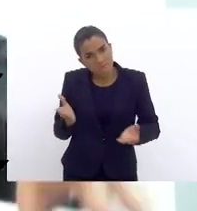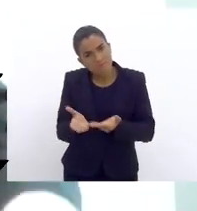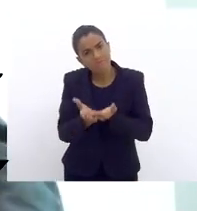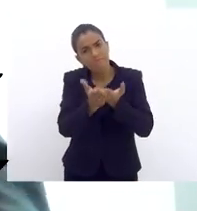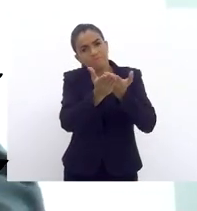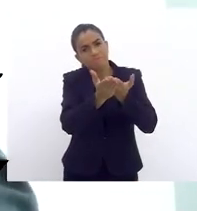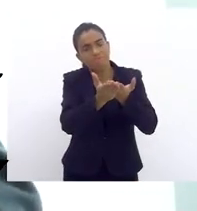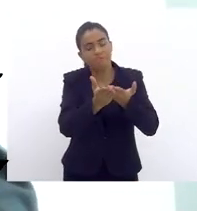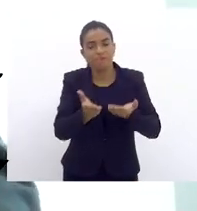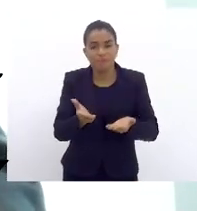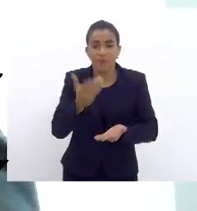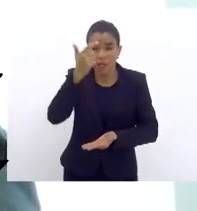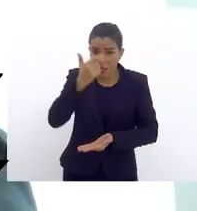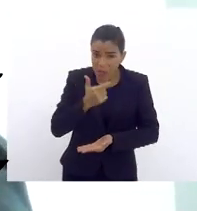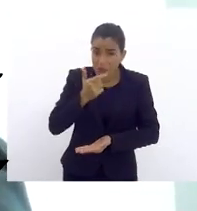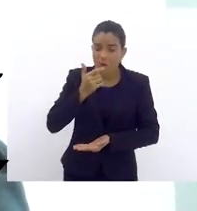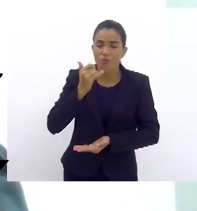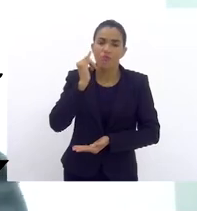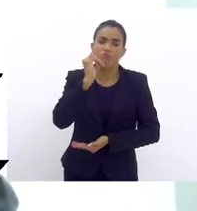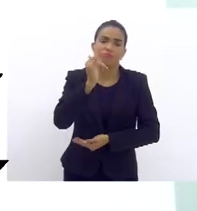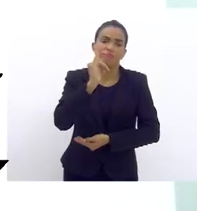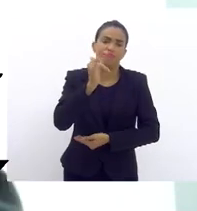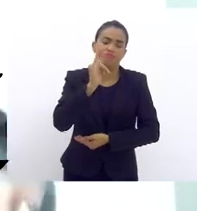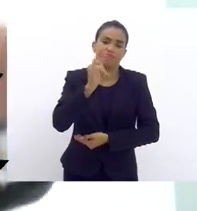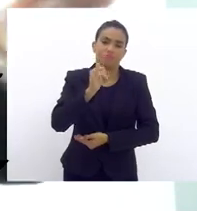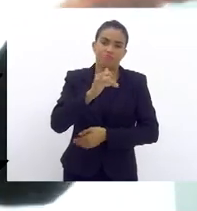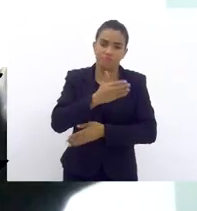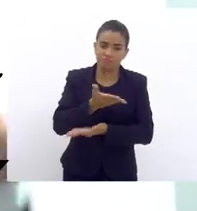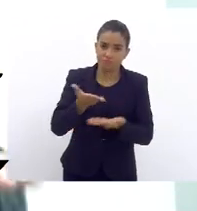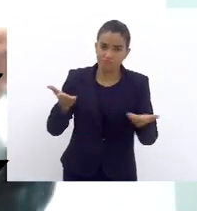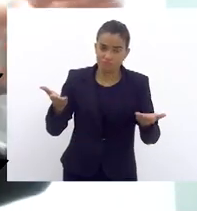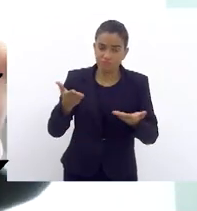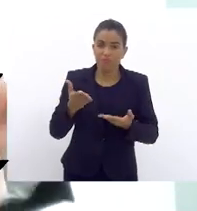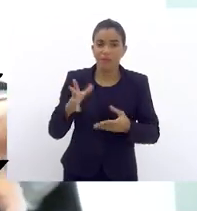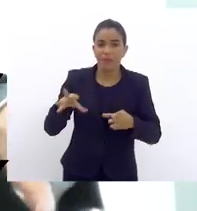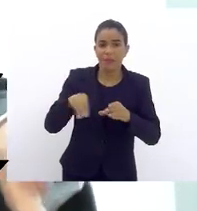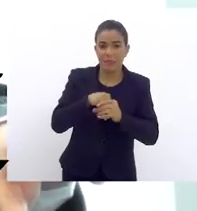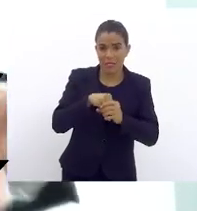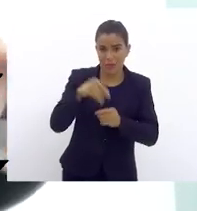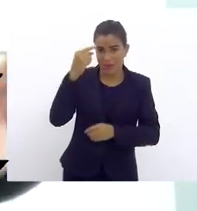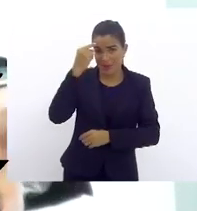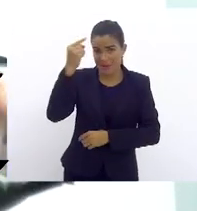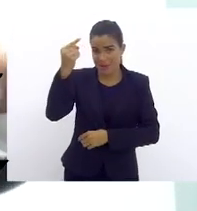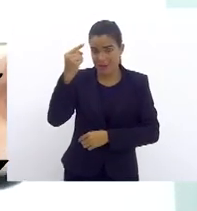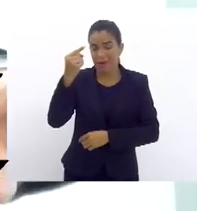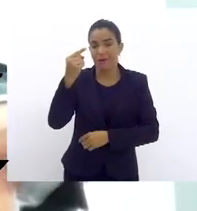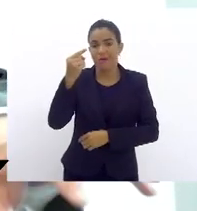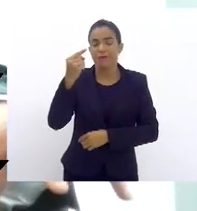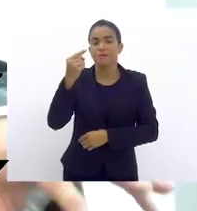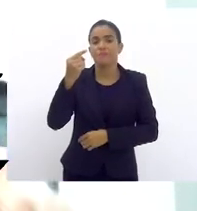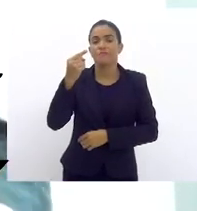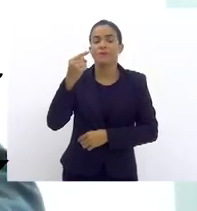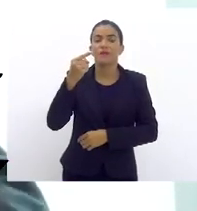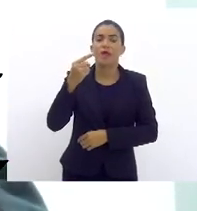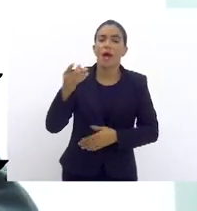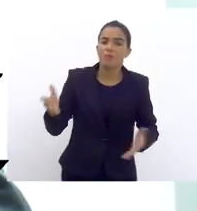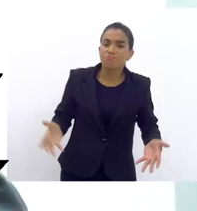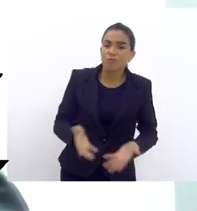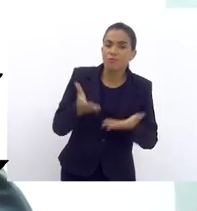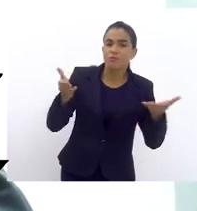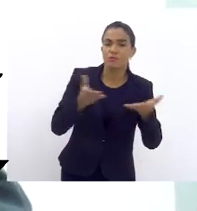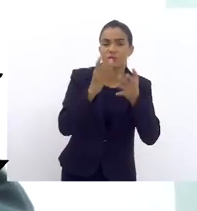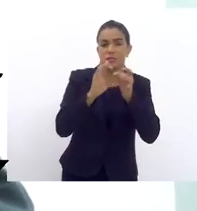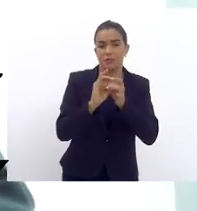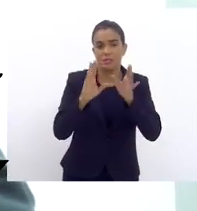e eu diria que de uma certa forma que dentro dessa ideia da da promoção da liberdade